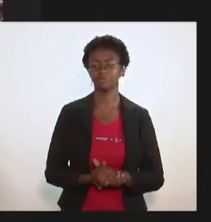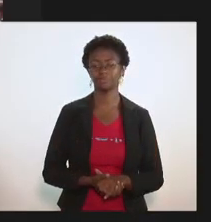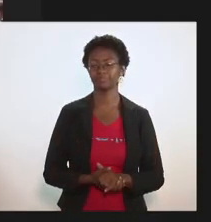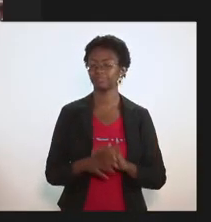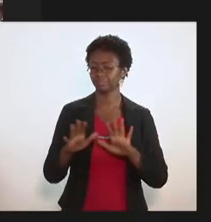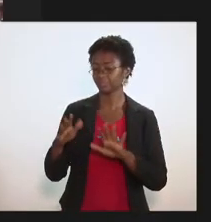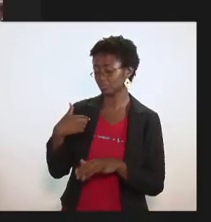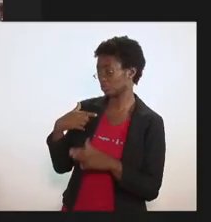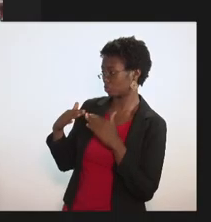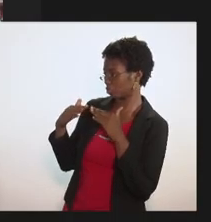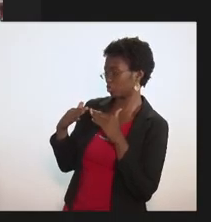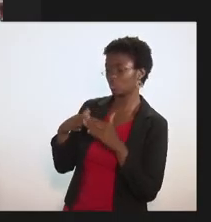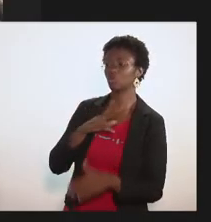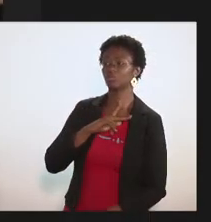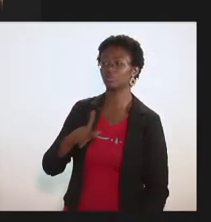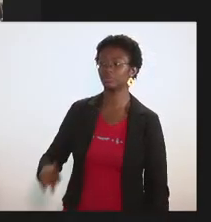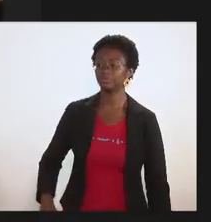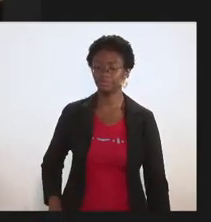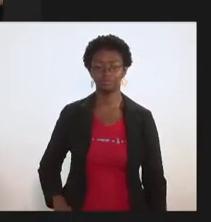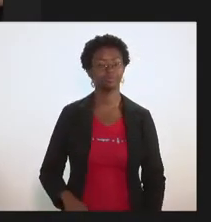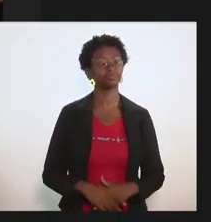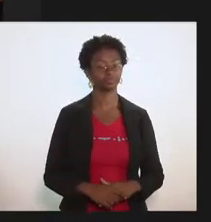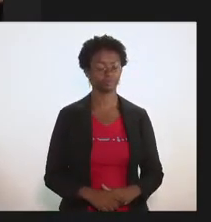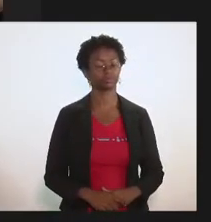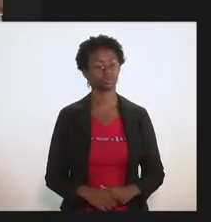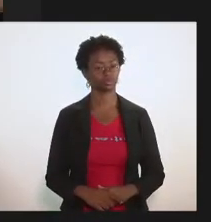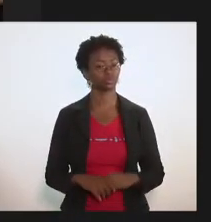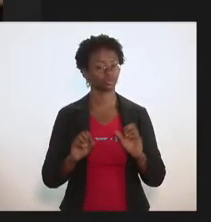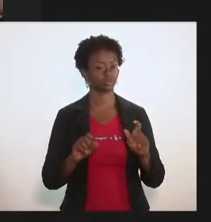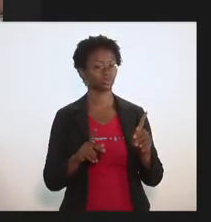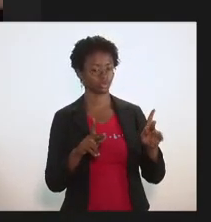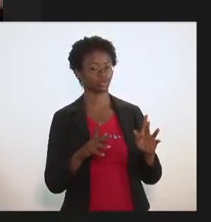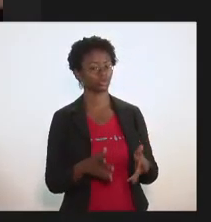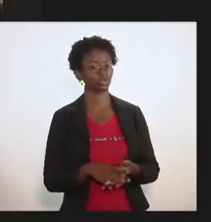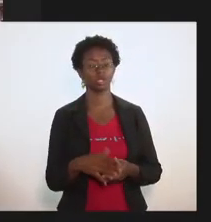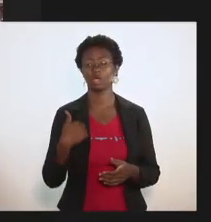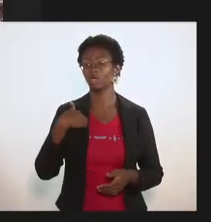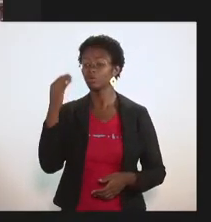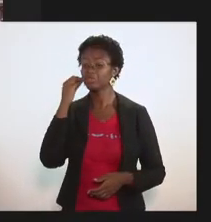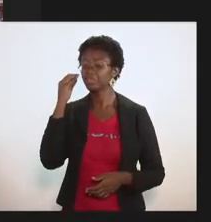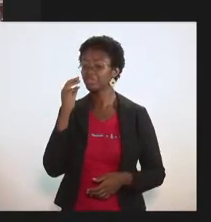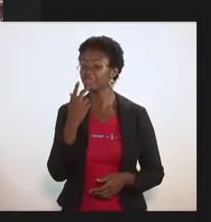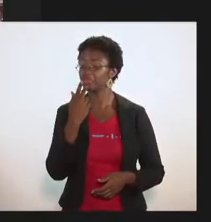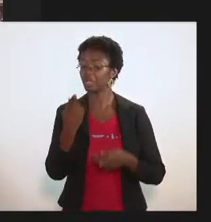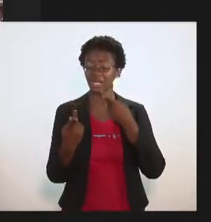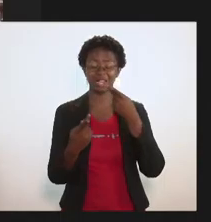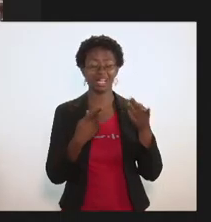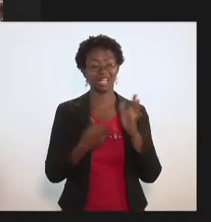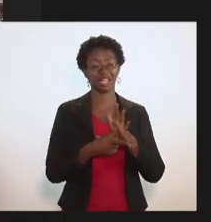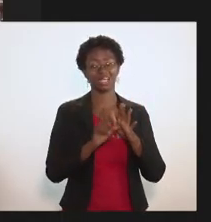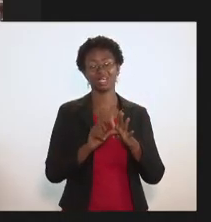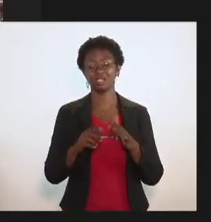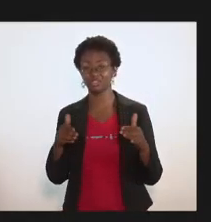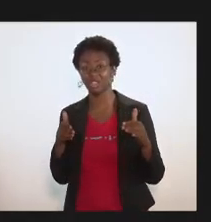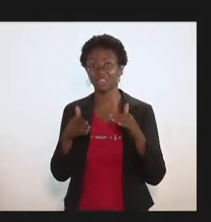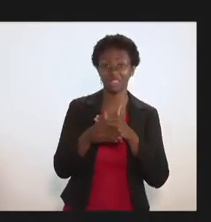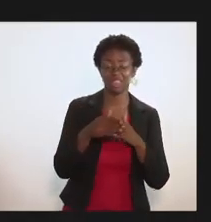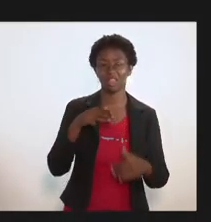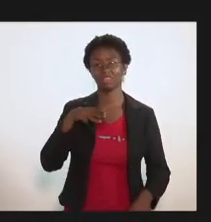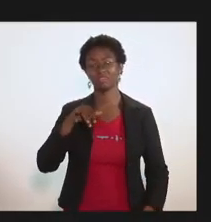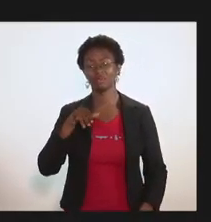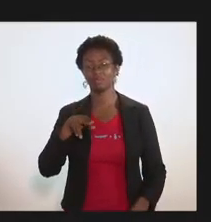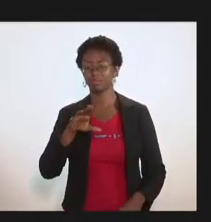Tem acordo. Está corretíssima a condenação. Tem acordo. Bom, e além do mais, eu só queria explicar. Se tem acordo, não tem mais